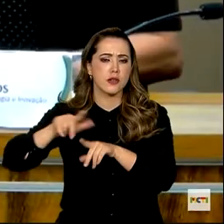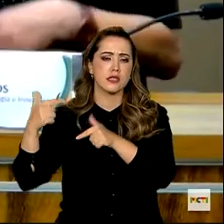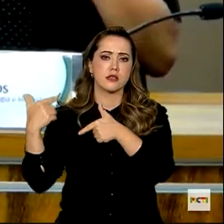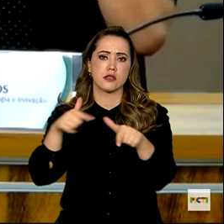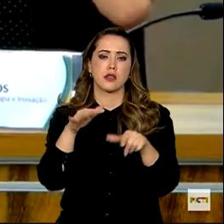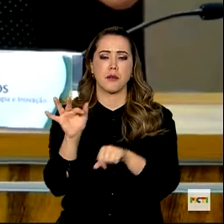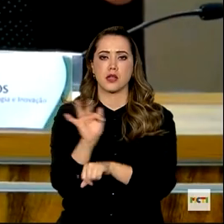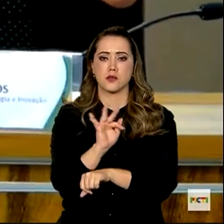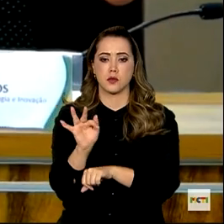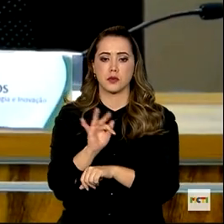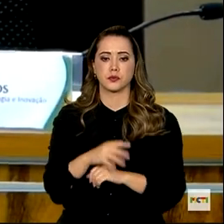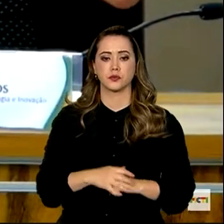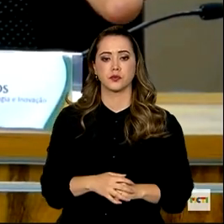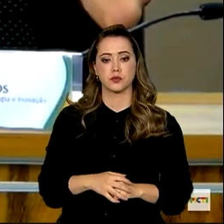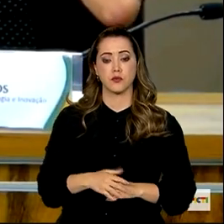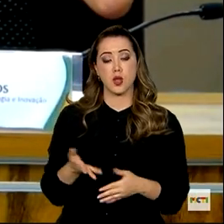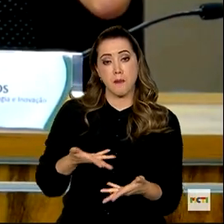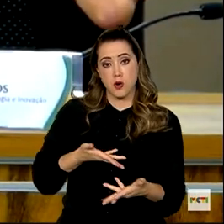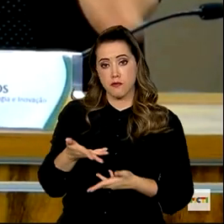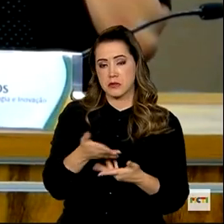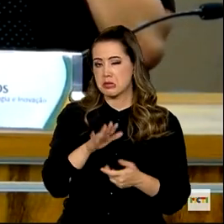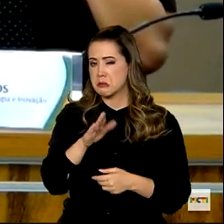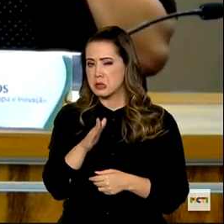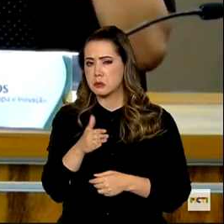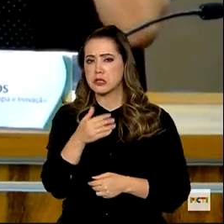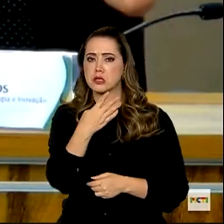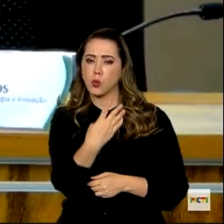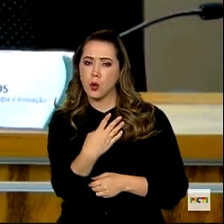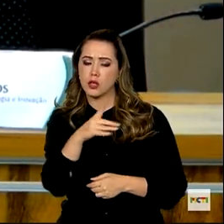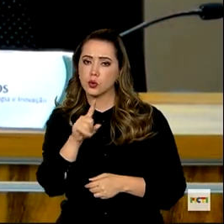empregos formais, movimentando aproximadamente